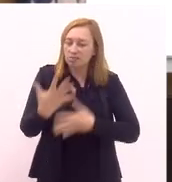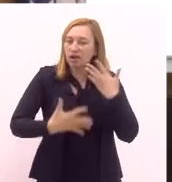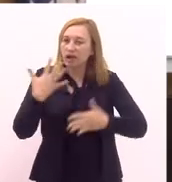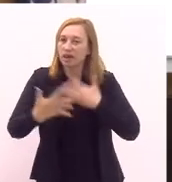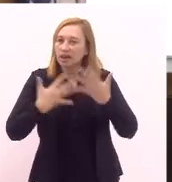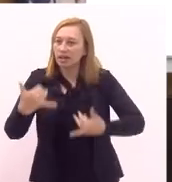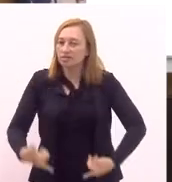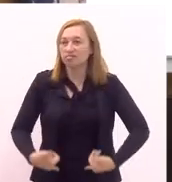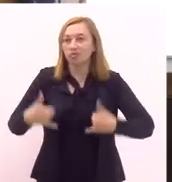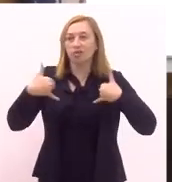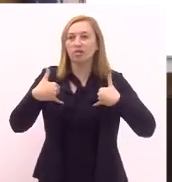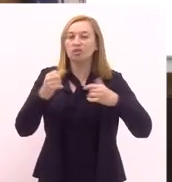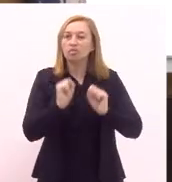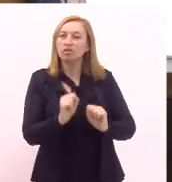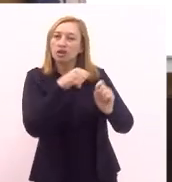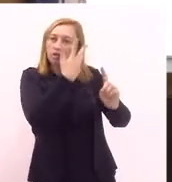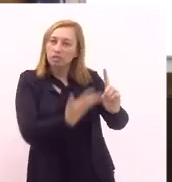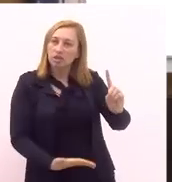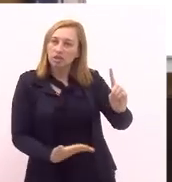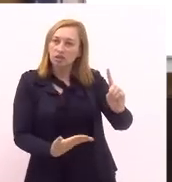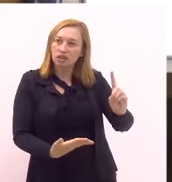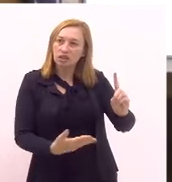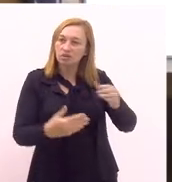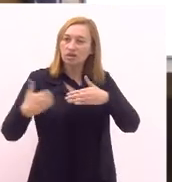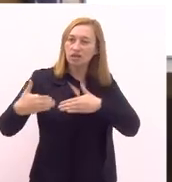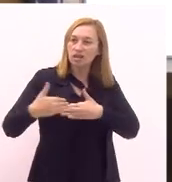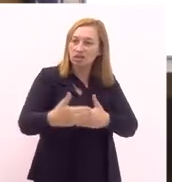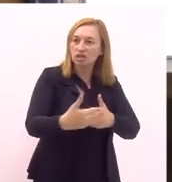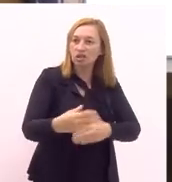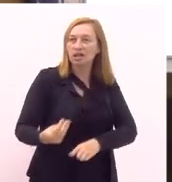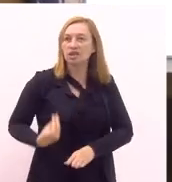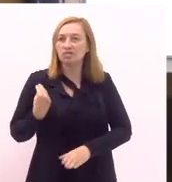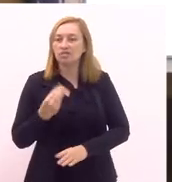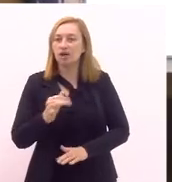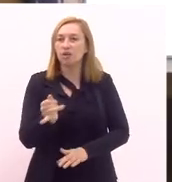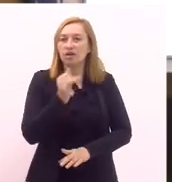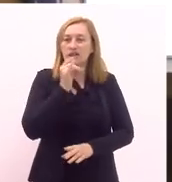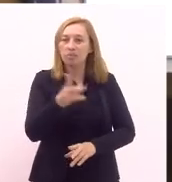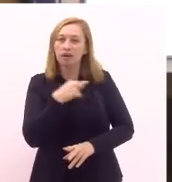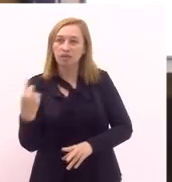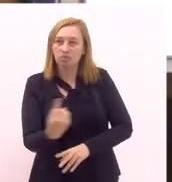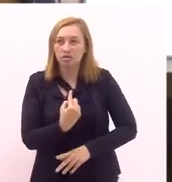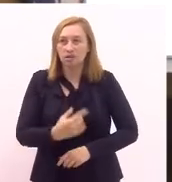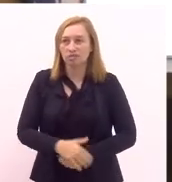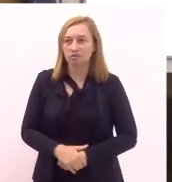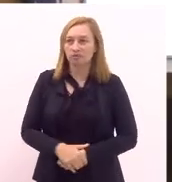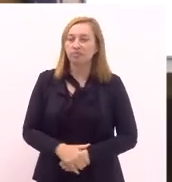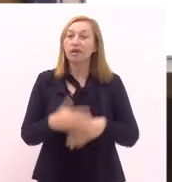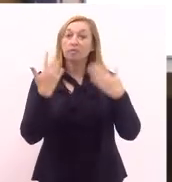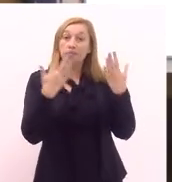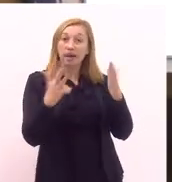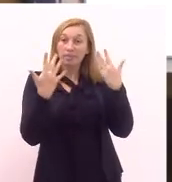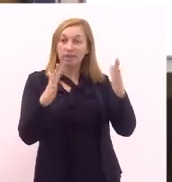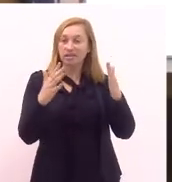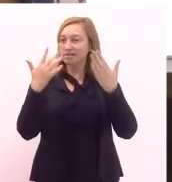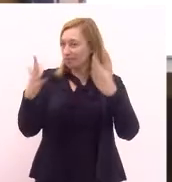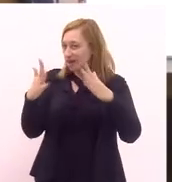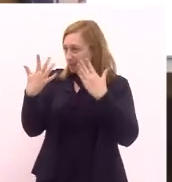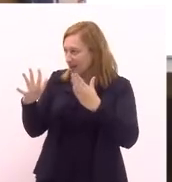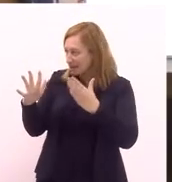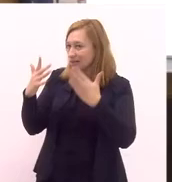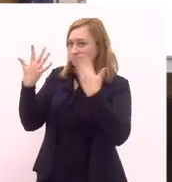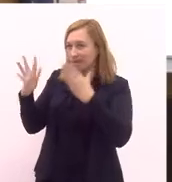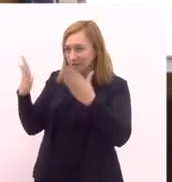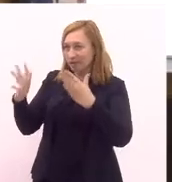em poder homenageá-la sua trajetória de vida é um exemplo para todos nós parabéns parabéns